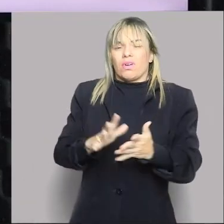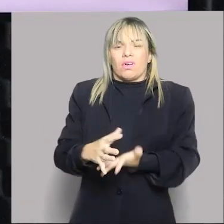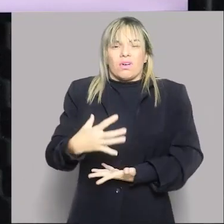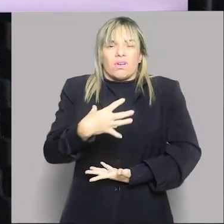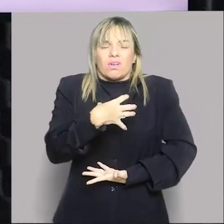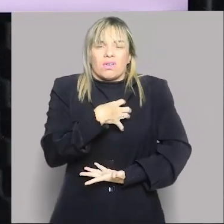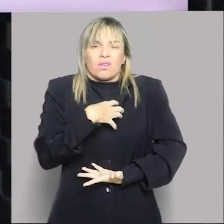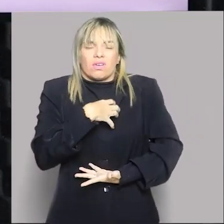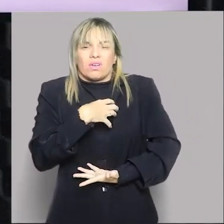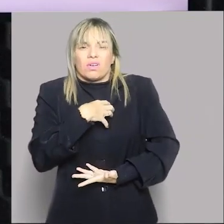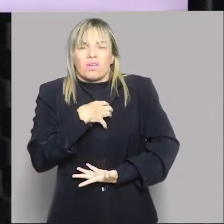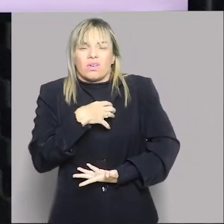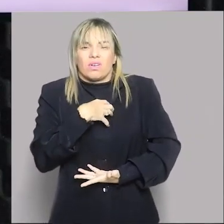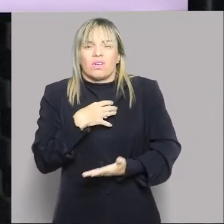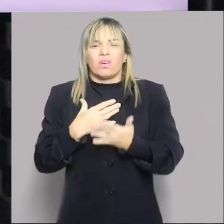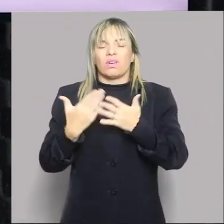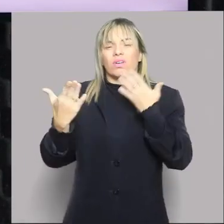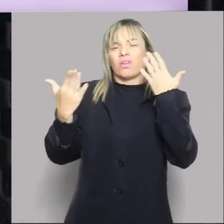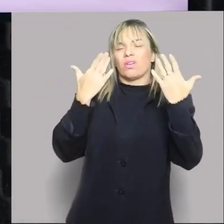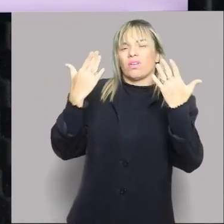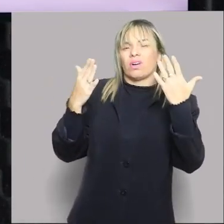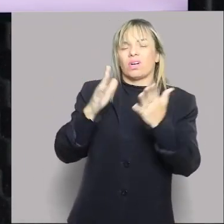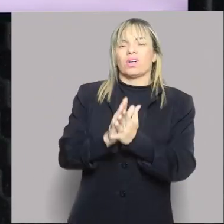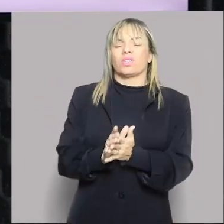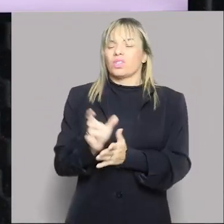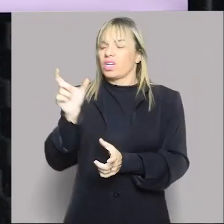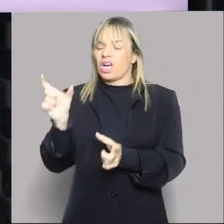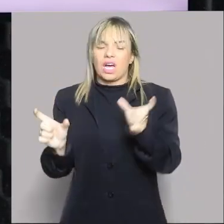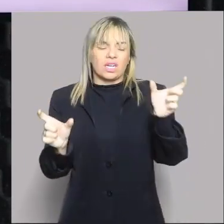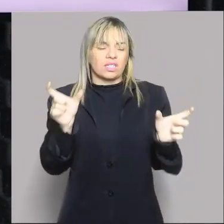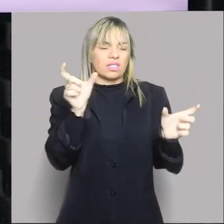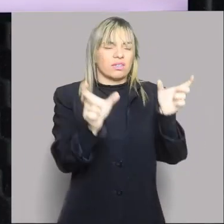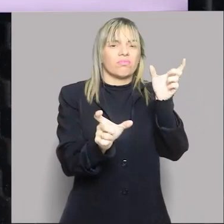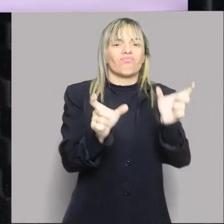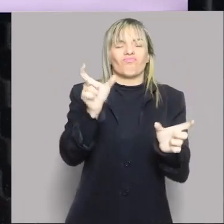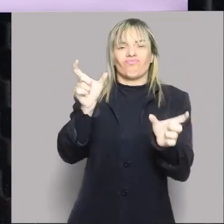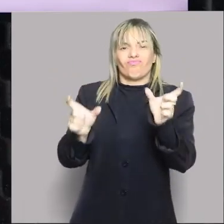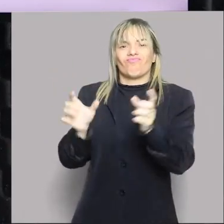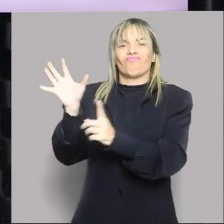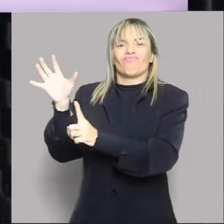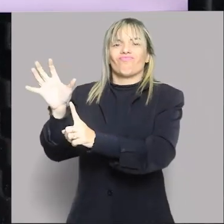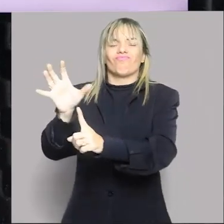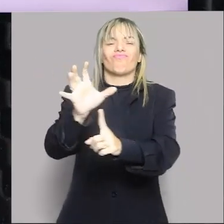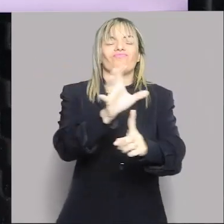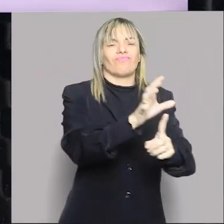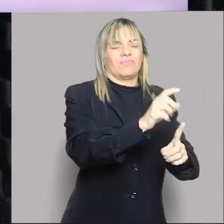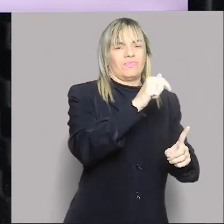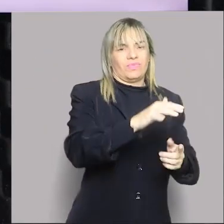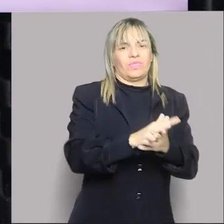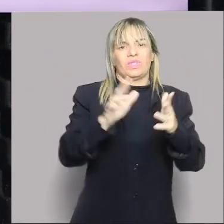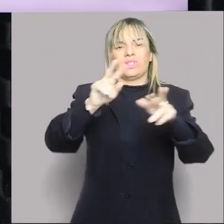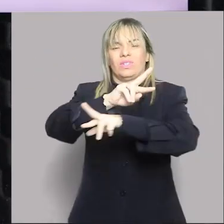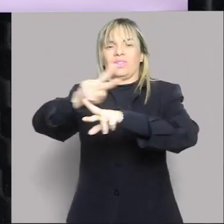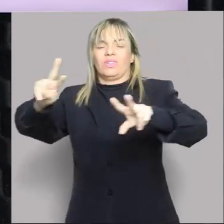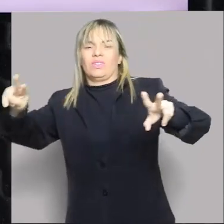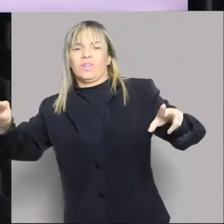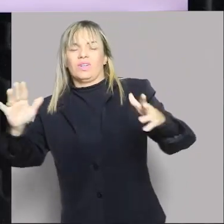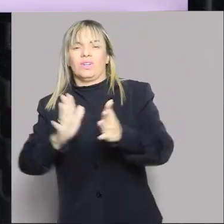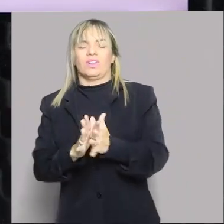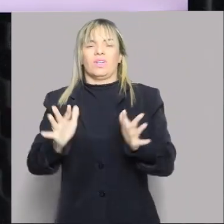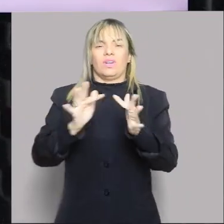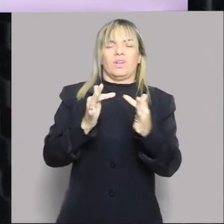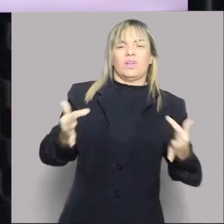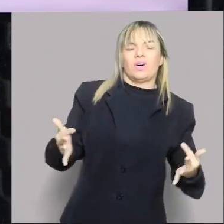com o estado psicoemocional de cada pessoa. Né? E ela tem variações de diversas maneiras, pode ir simplesmente